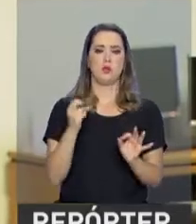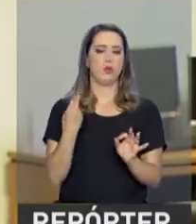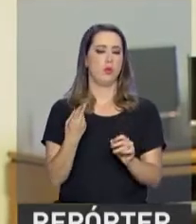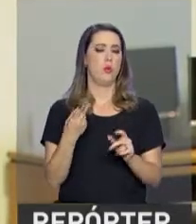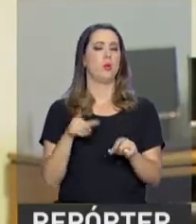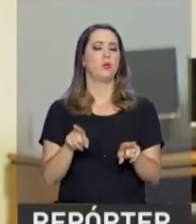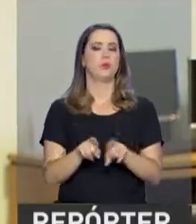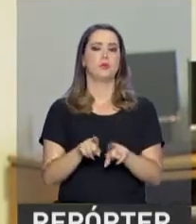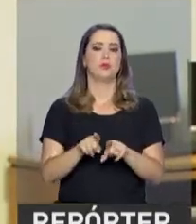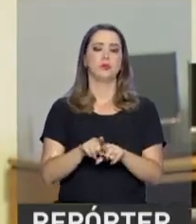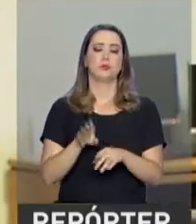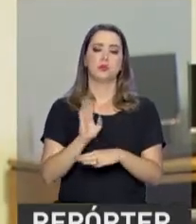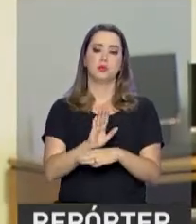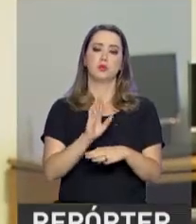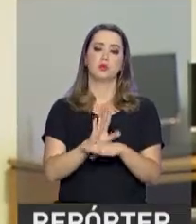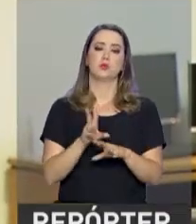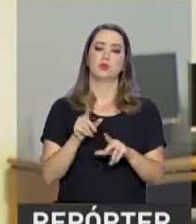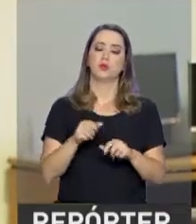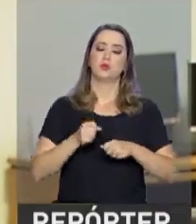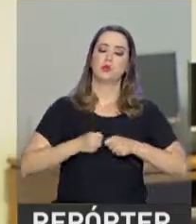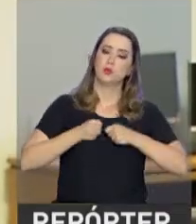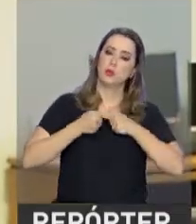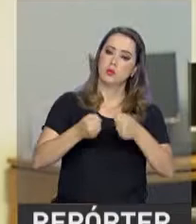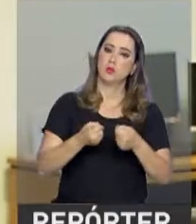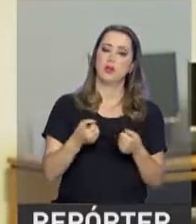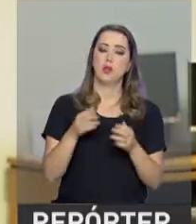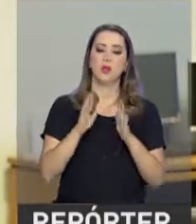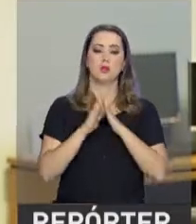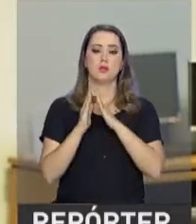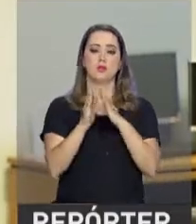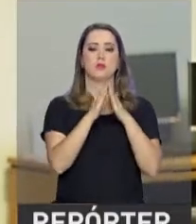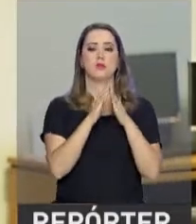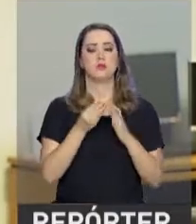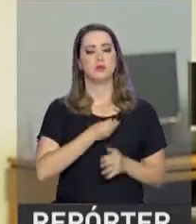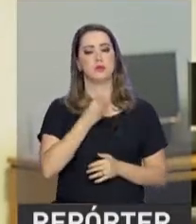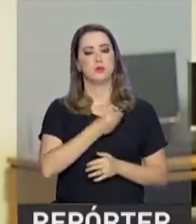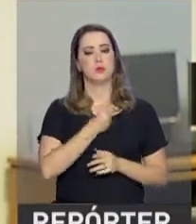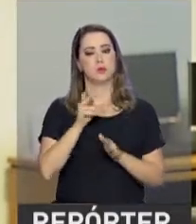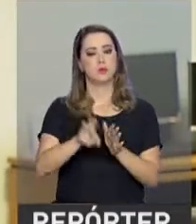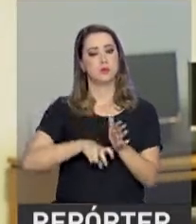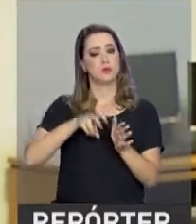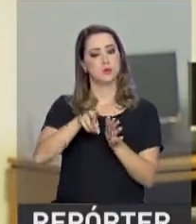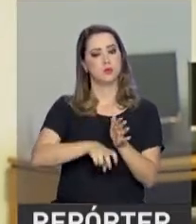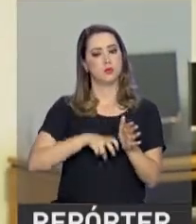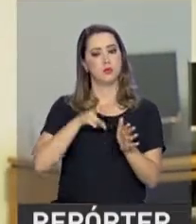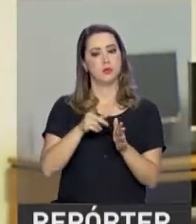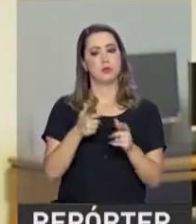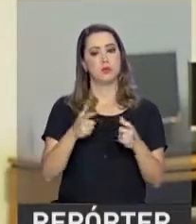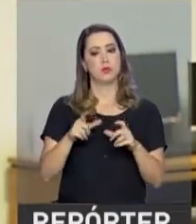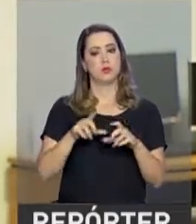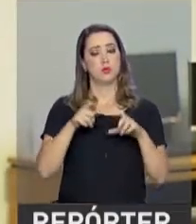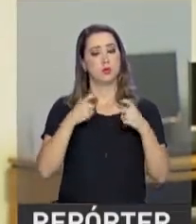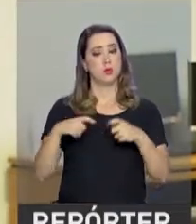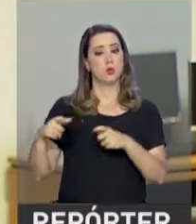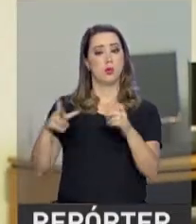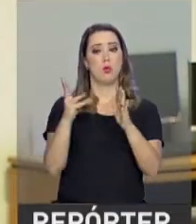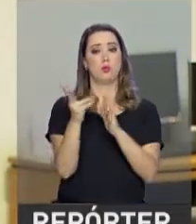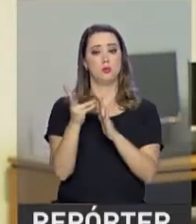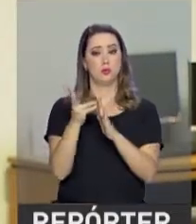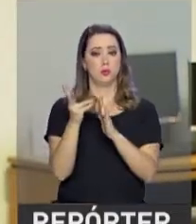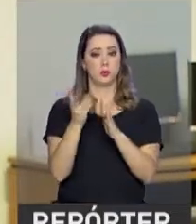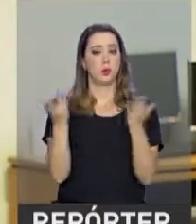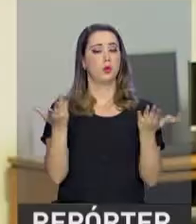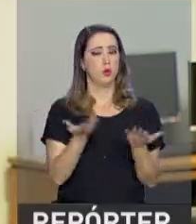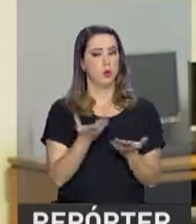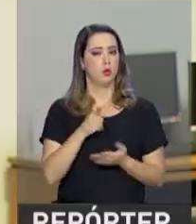também ajudaremos com todo o esforço para habitação no minha casa minha vida rural as comunidade indígenas já existentes